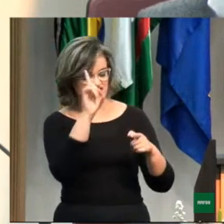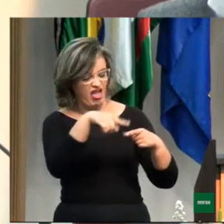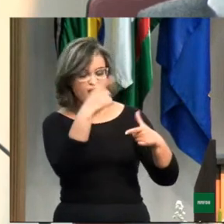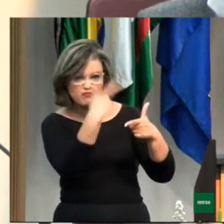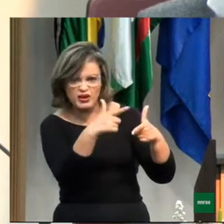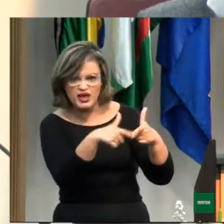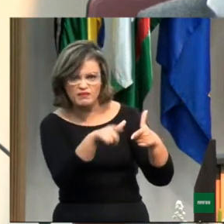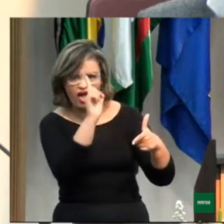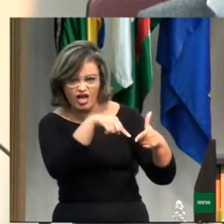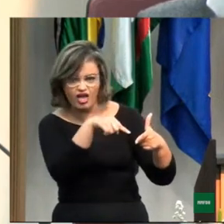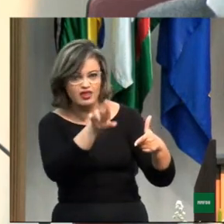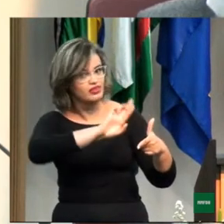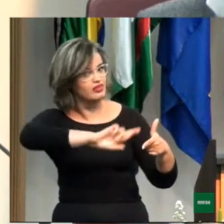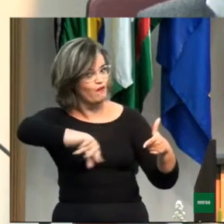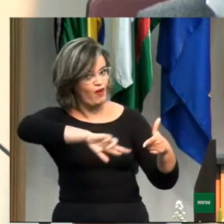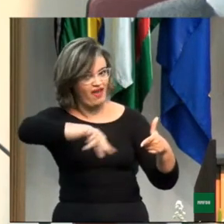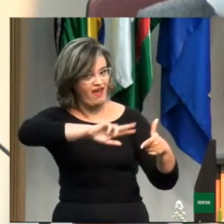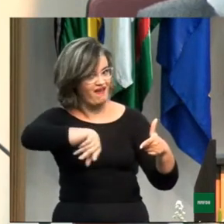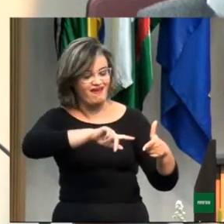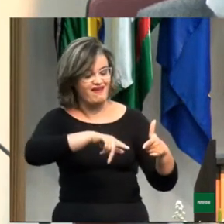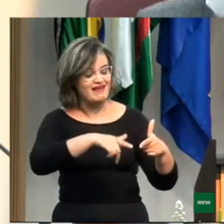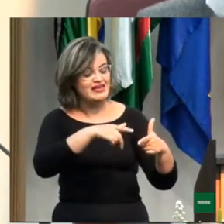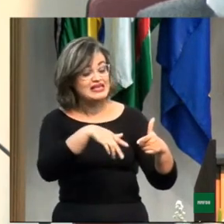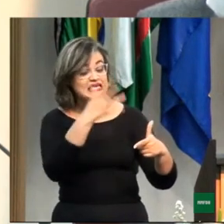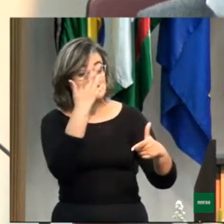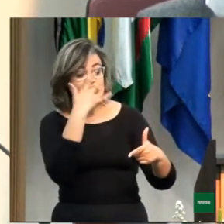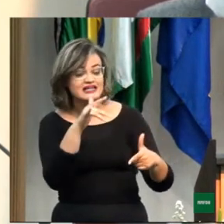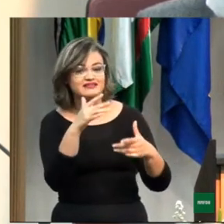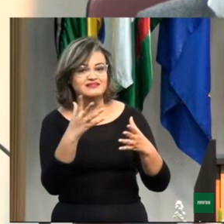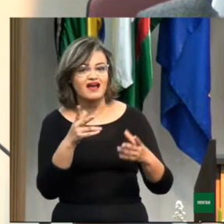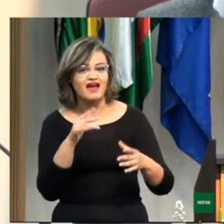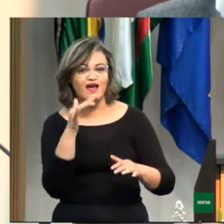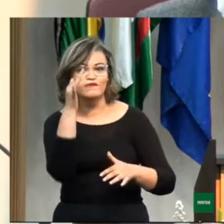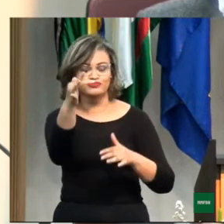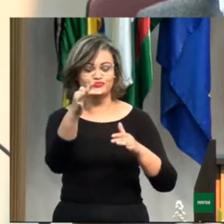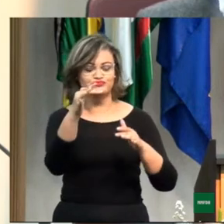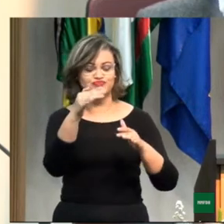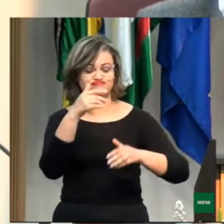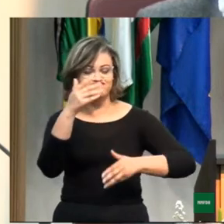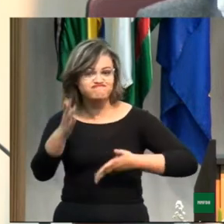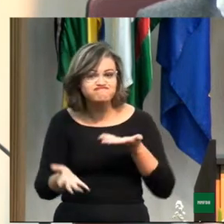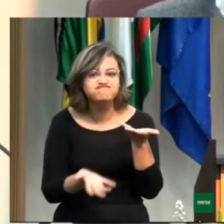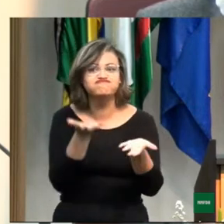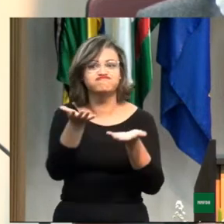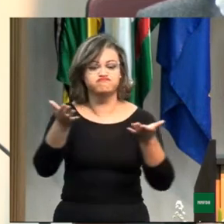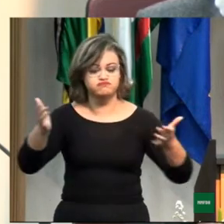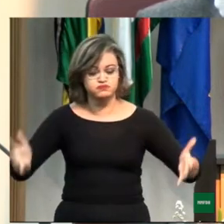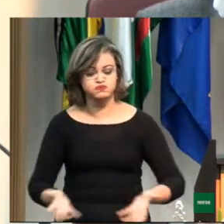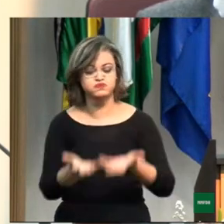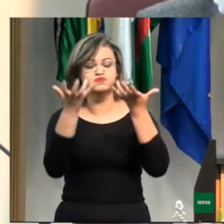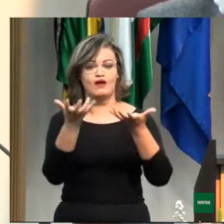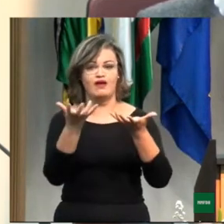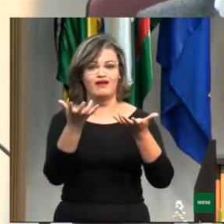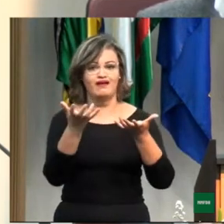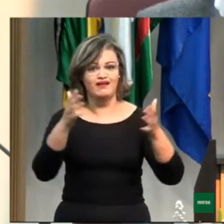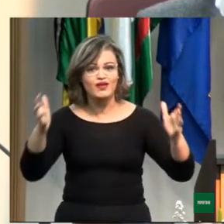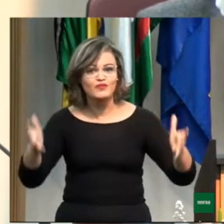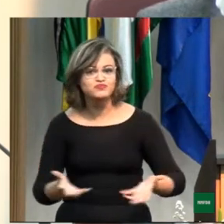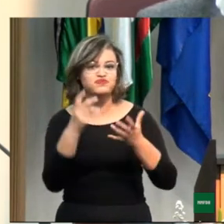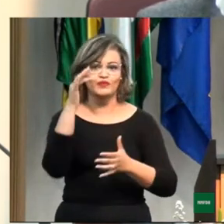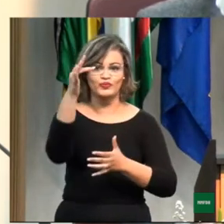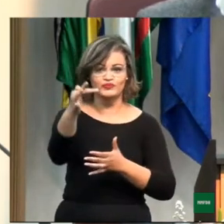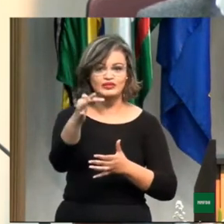são geradoras de riquezas para a nossa nação. E a gente precisa olhar para a família e olhar para as nossas